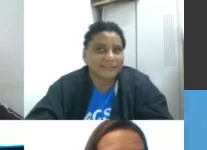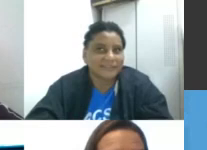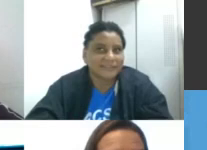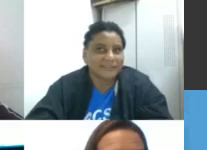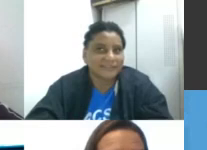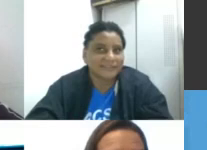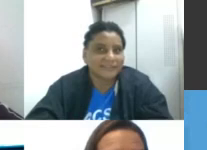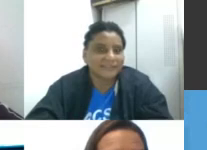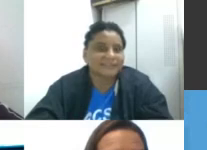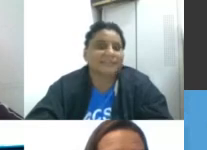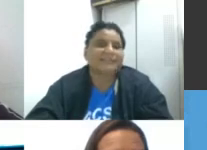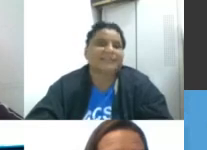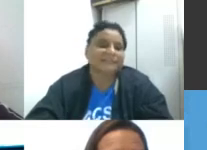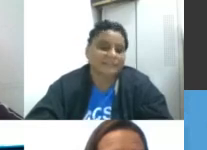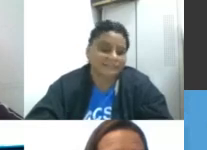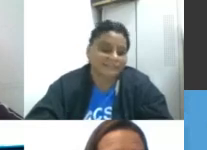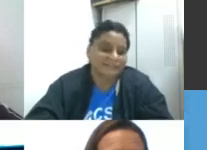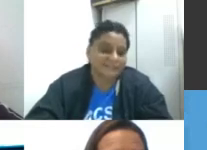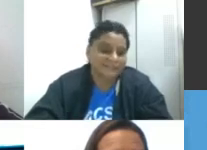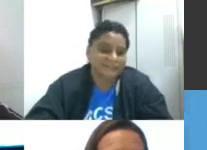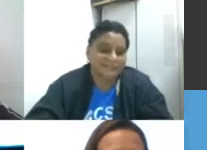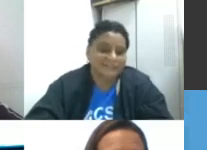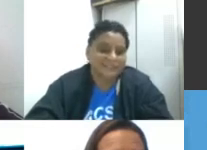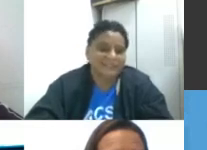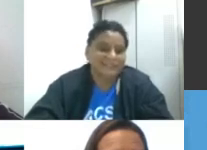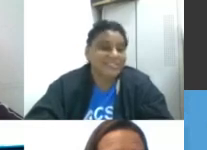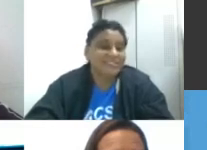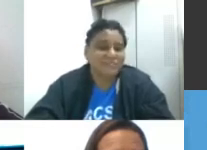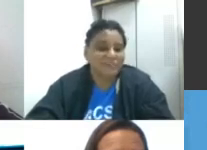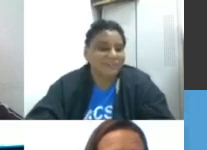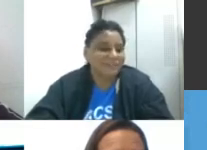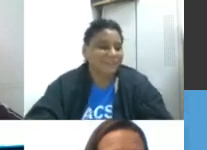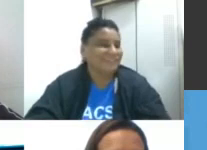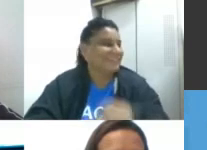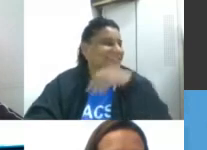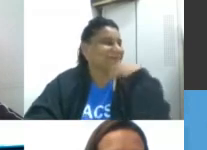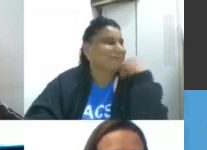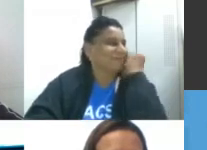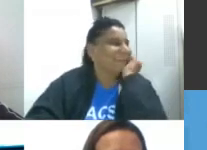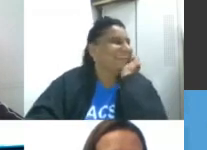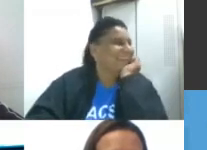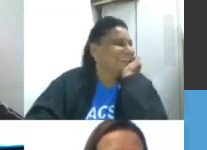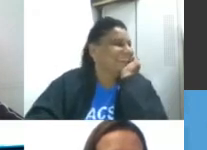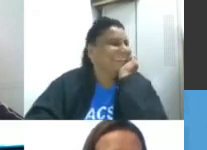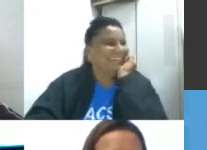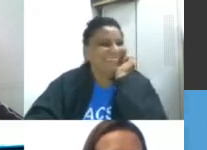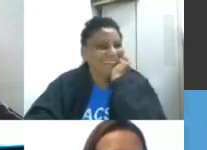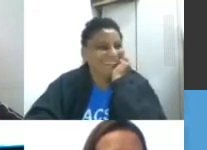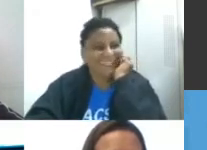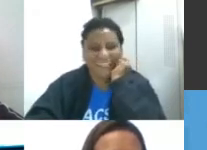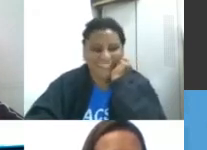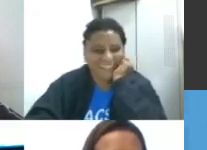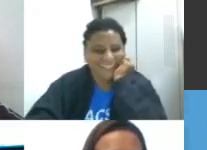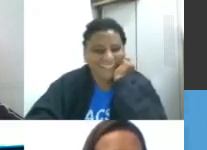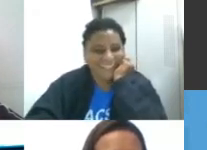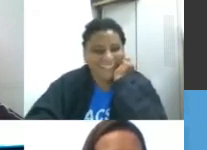está tudo lá no manual é uma coisa que dentro da unidade de saúde o enfermeiro e o médico pode dar